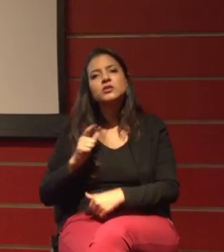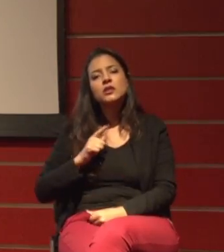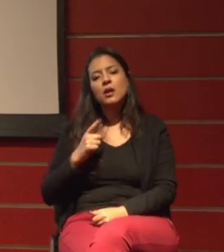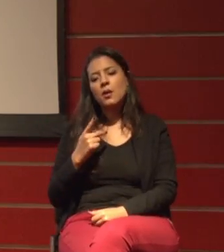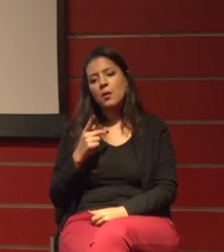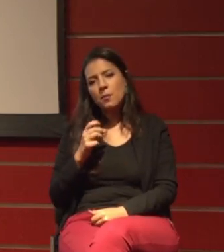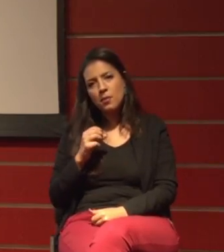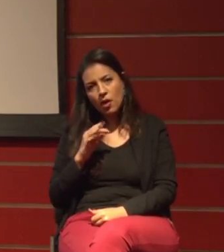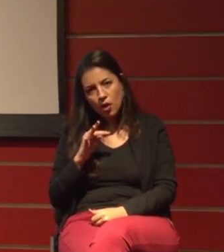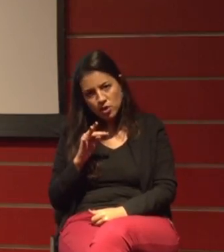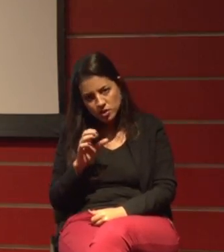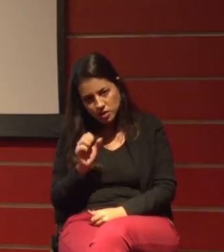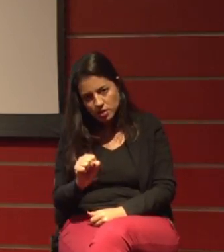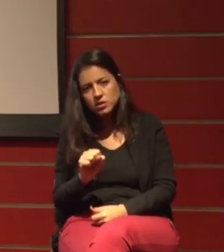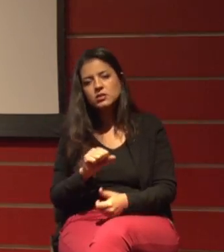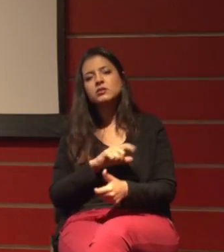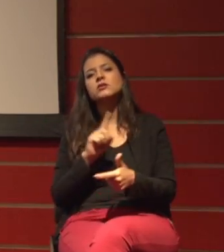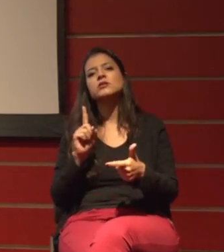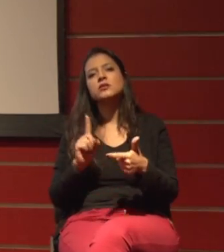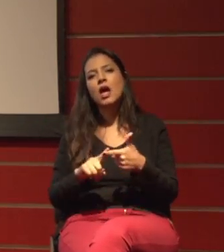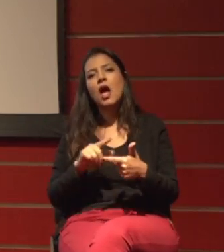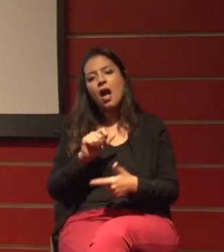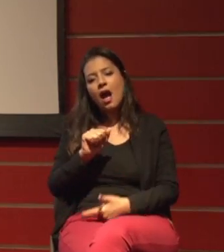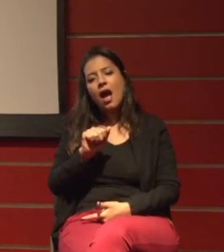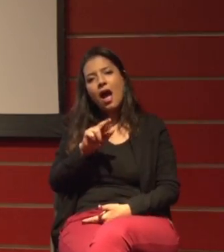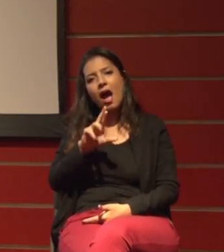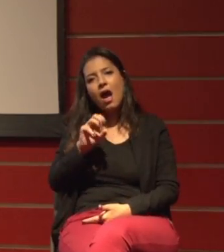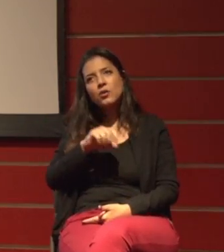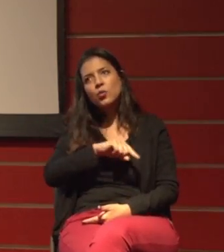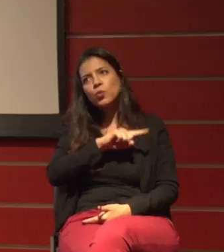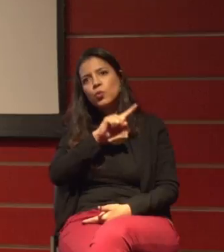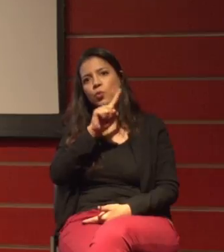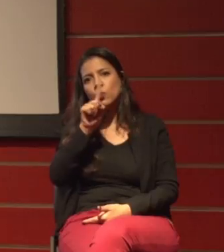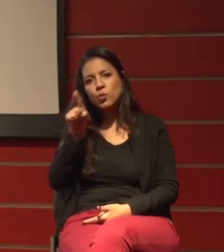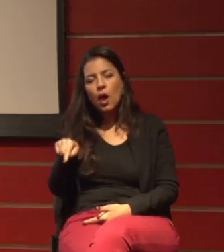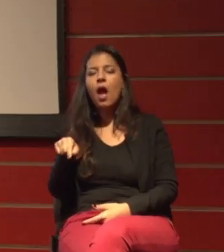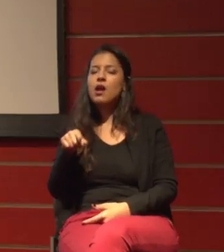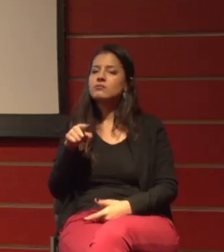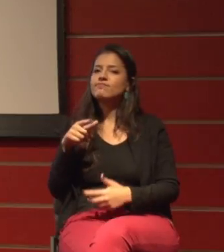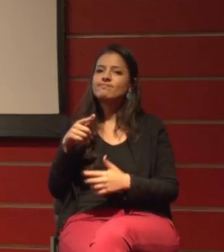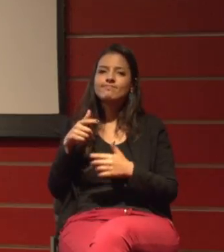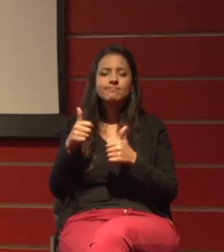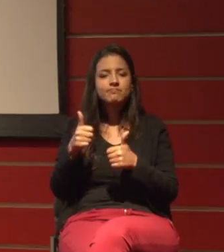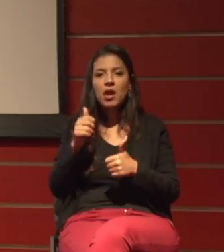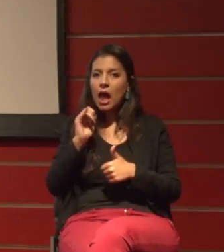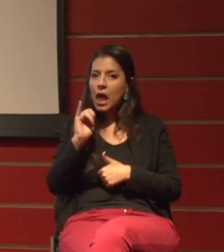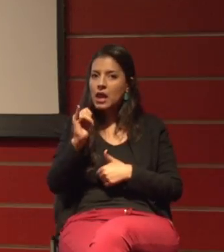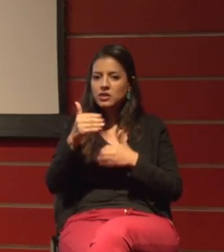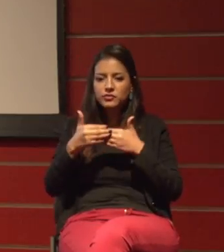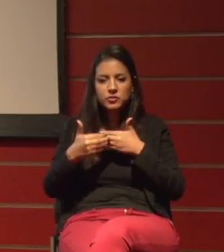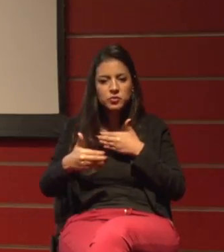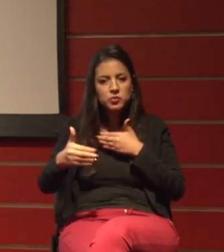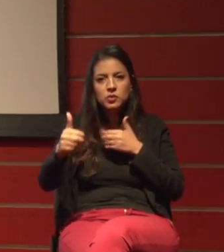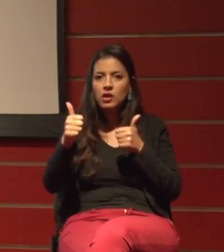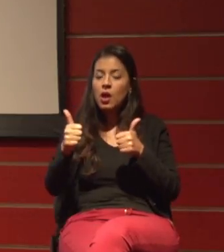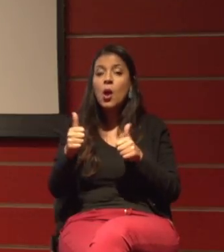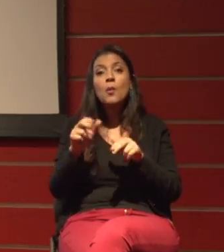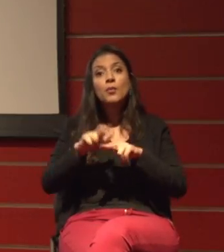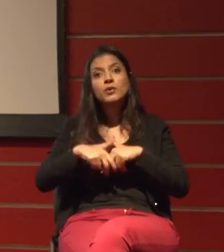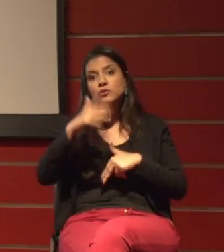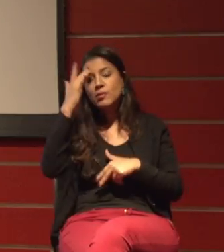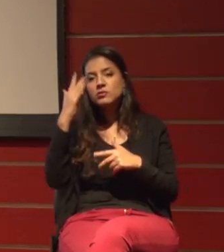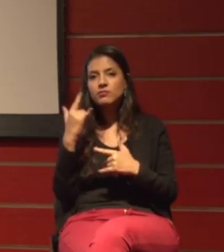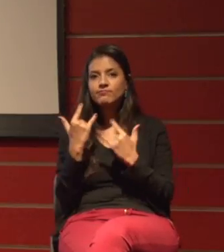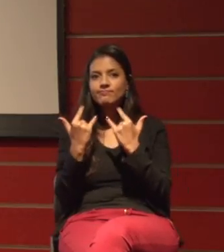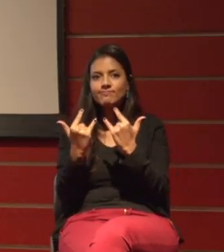plots e desenvolvimento de arco na narrativo extremamente clássico né que funciona e por isso que segura as pessoas